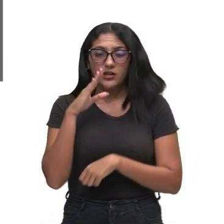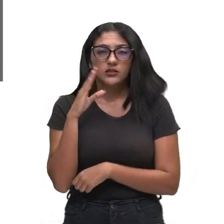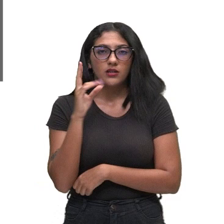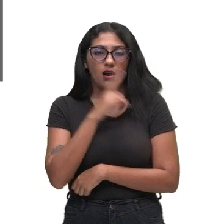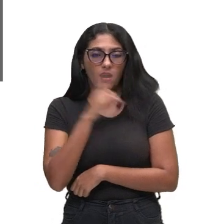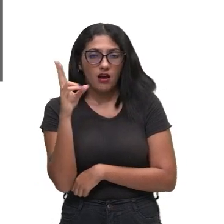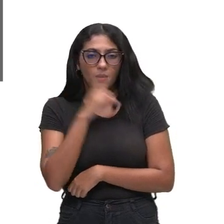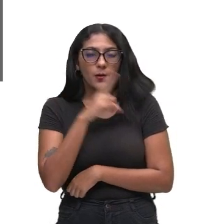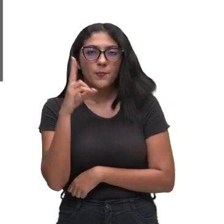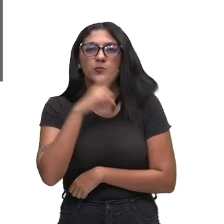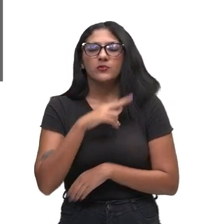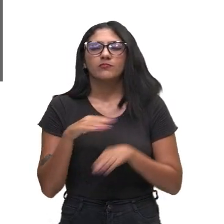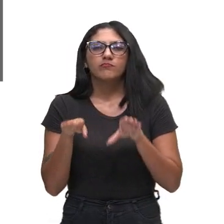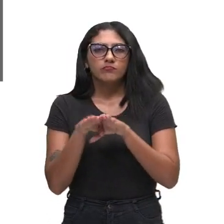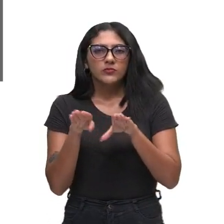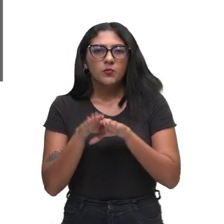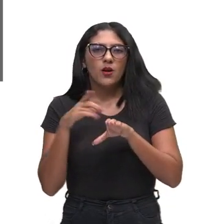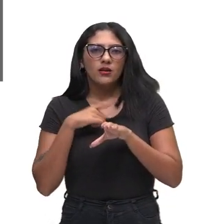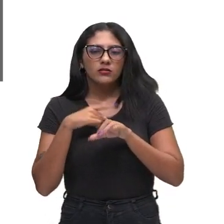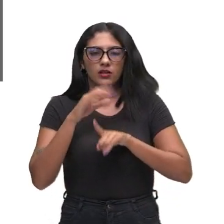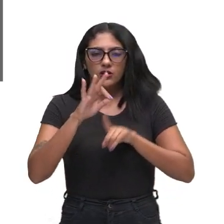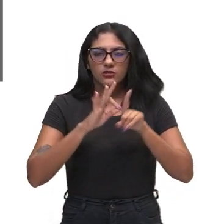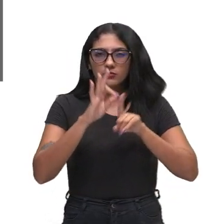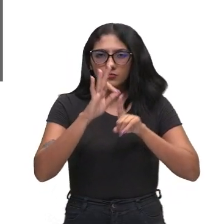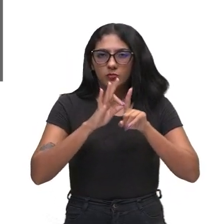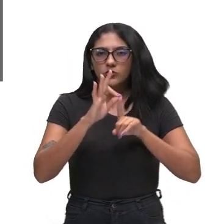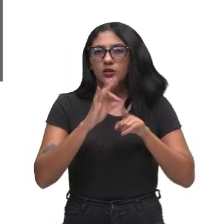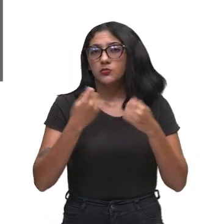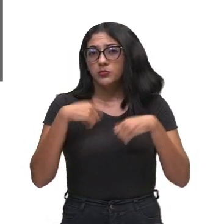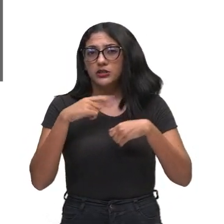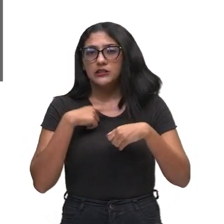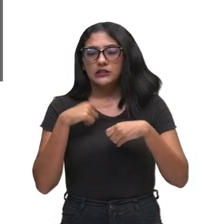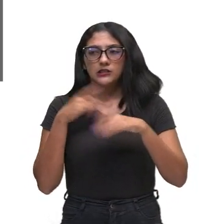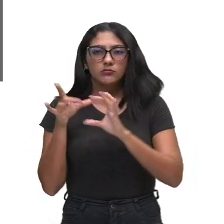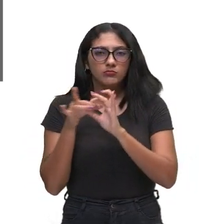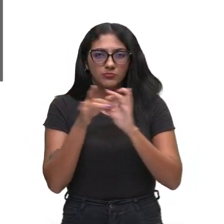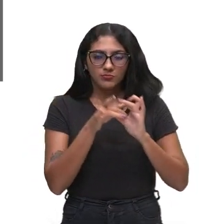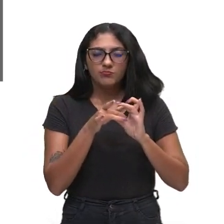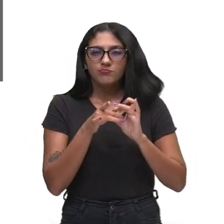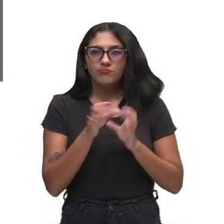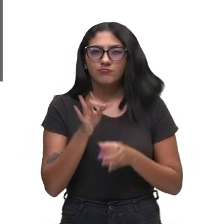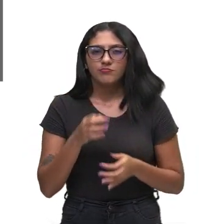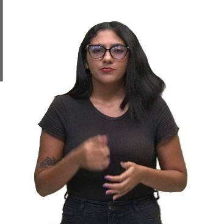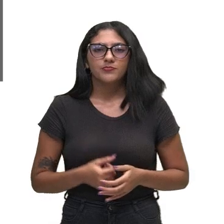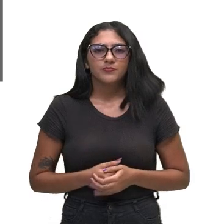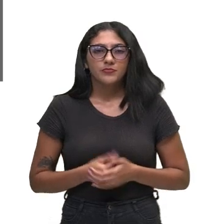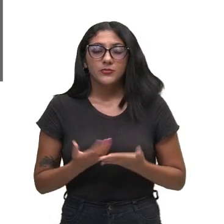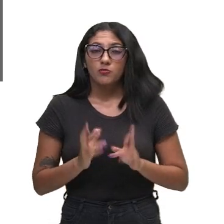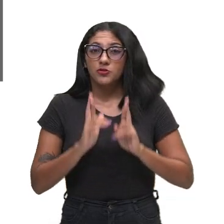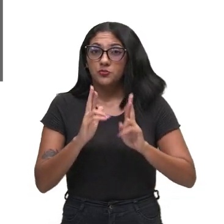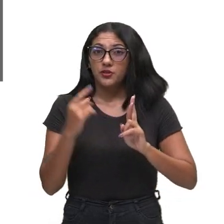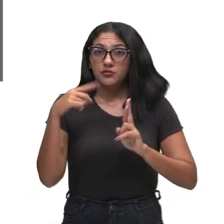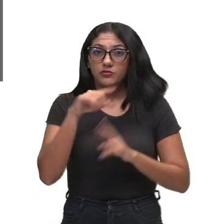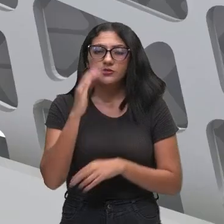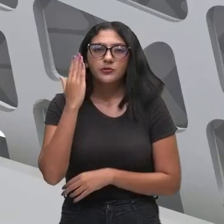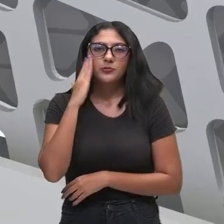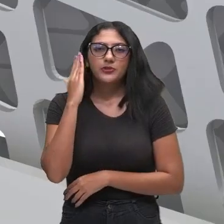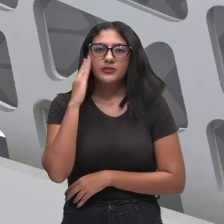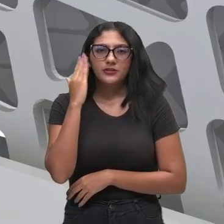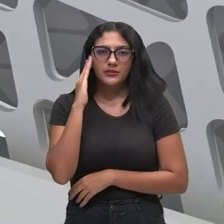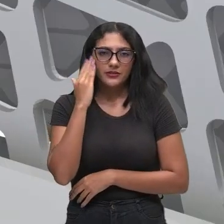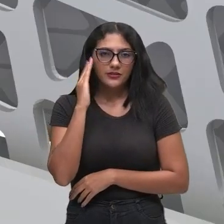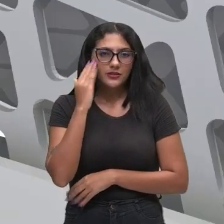meio de transporte se deslocar de um lado para o outro, né, a longas distâncias, tá bom? Então, espero que vocês tenham compreendido